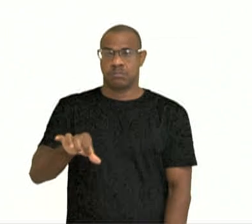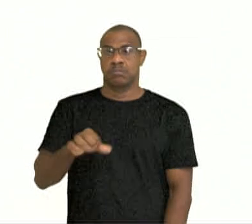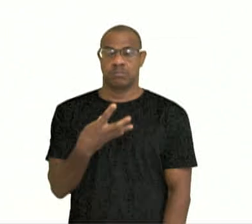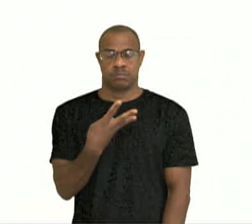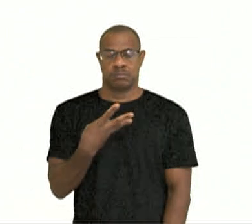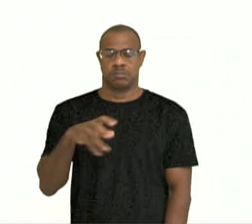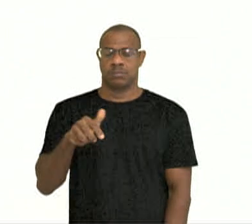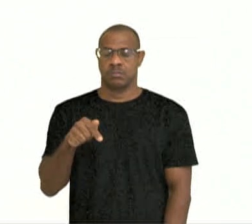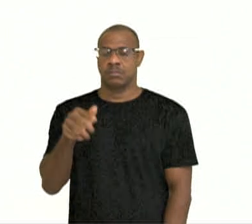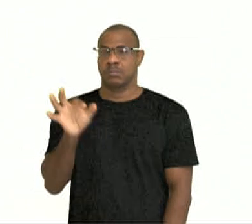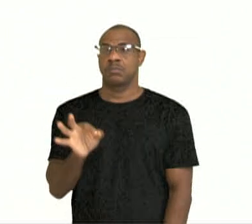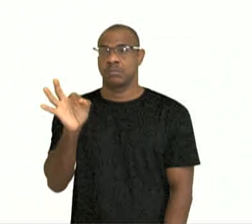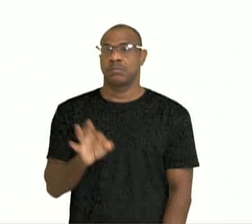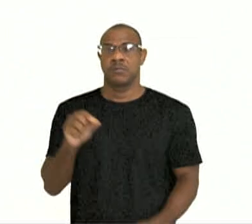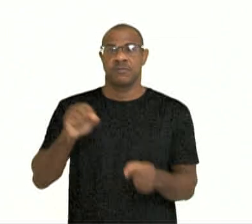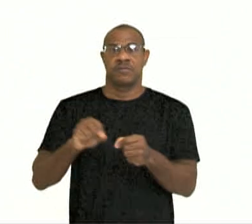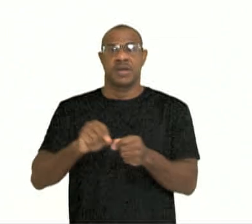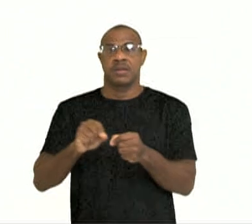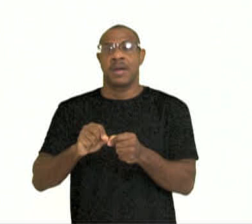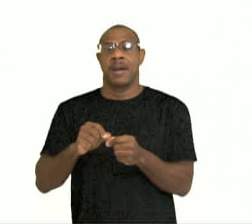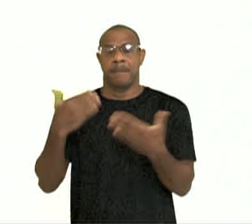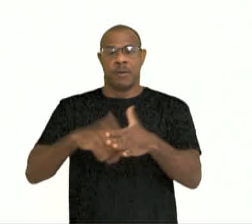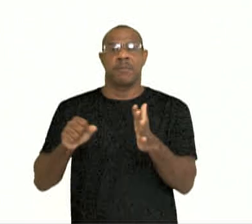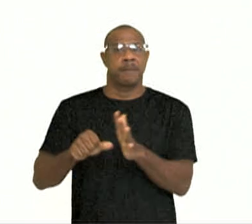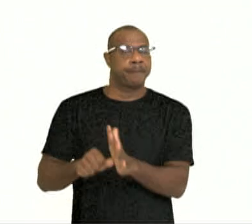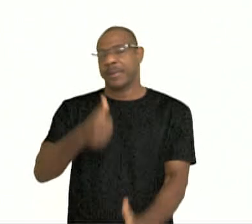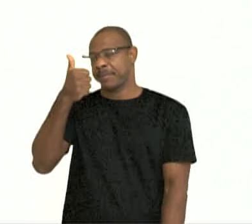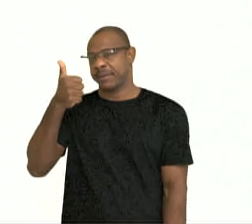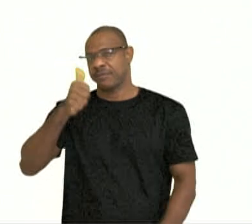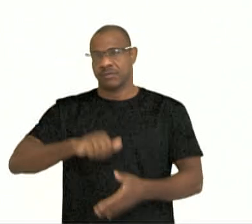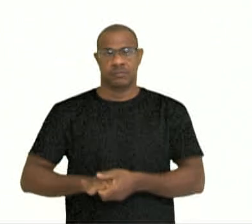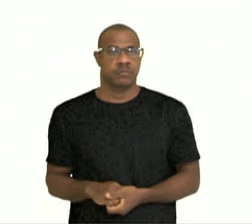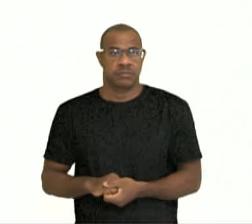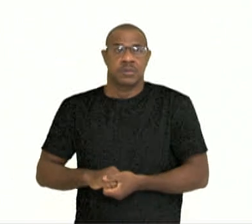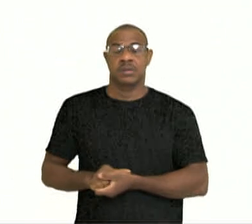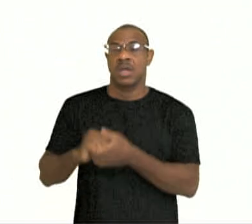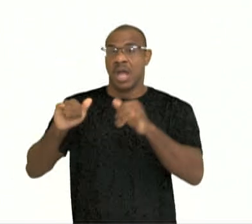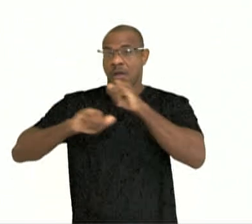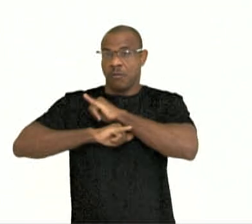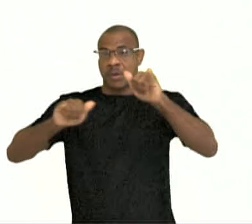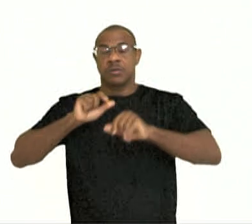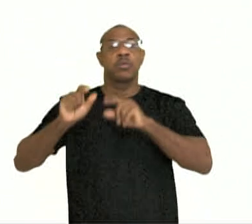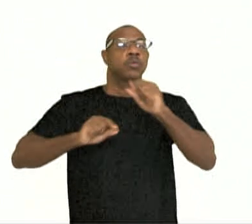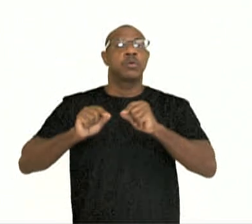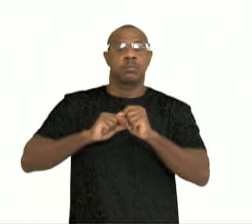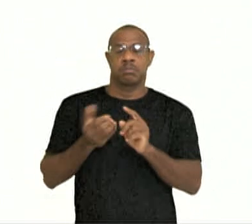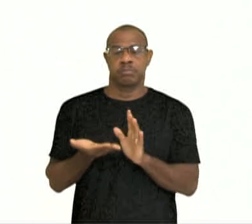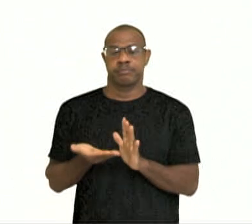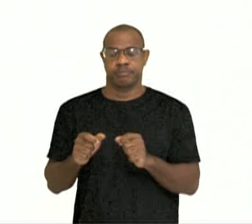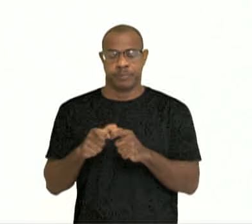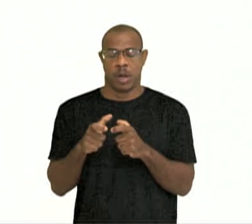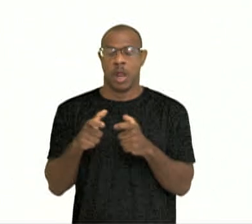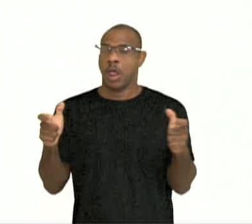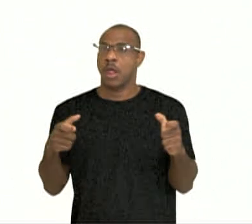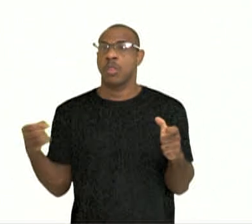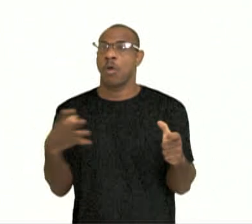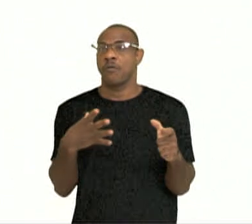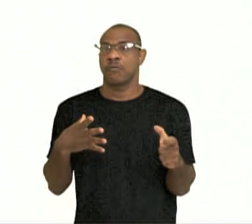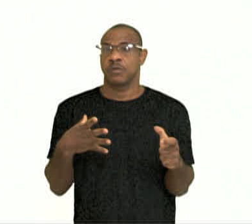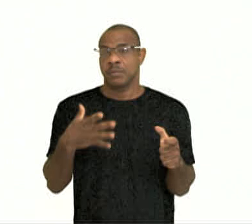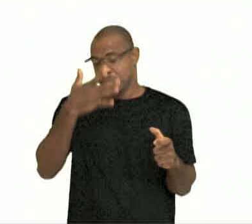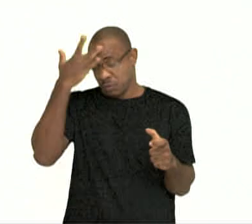47% farão a prova pela primeira vez. Segundo o INEP, houve um aumento significativo de novatos.